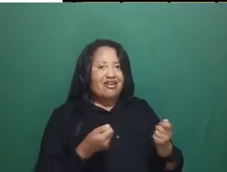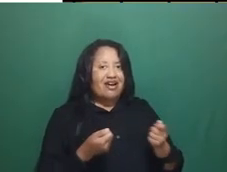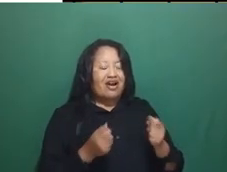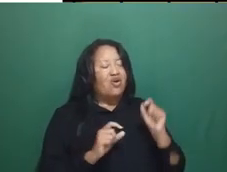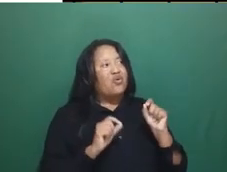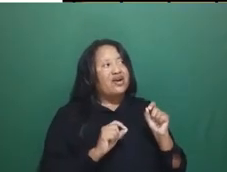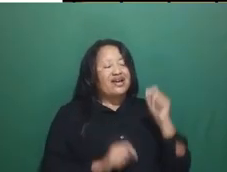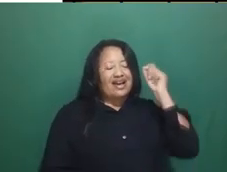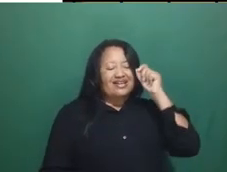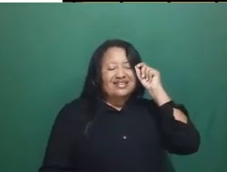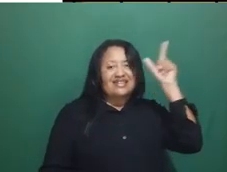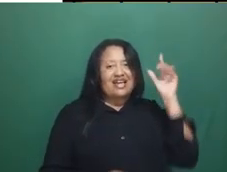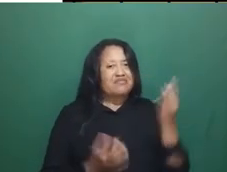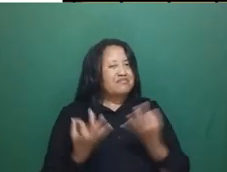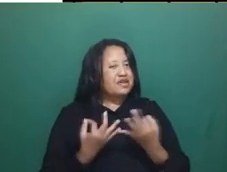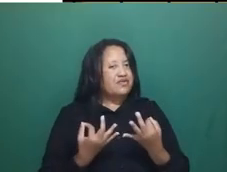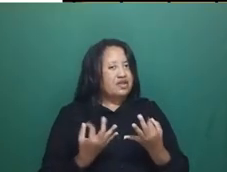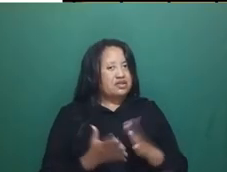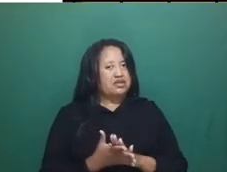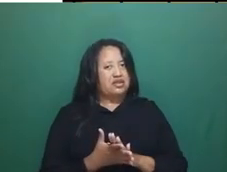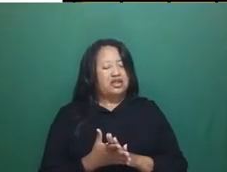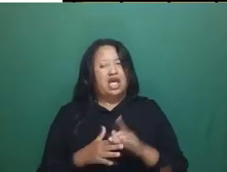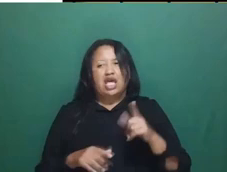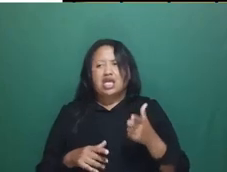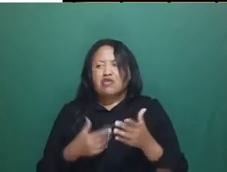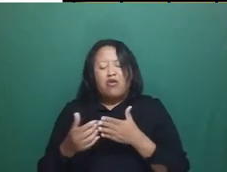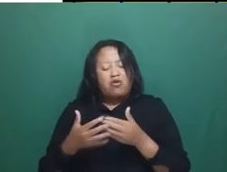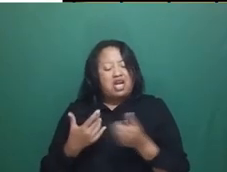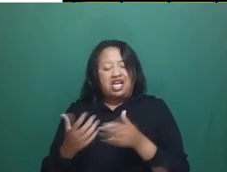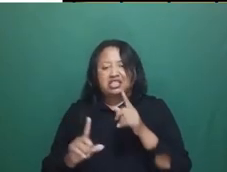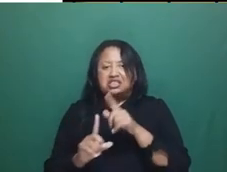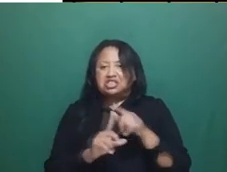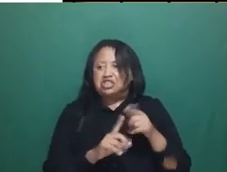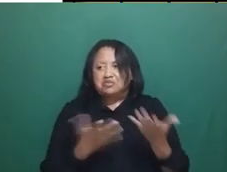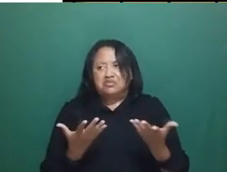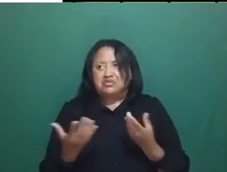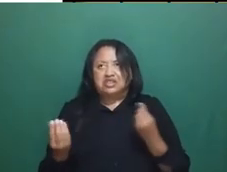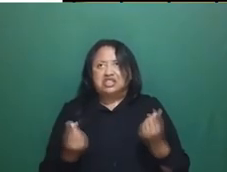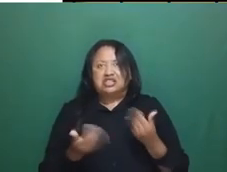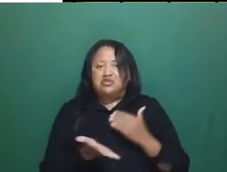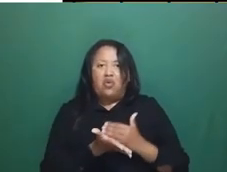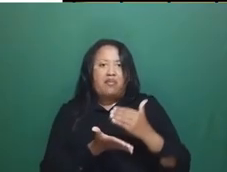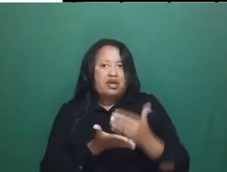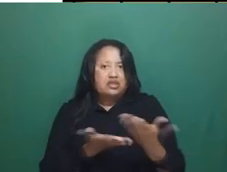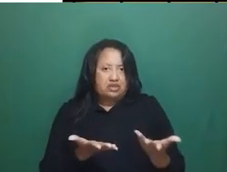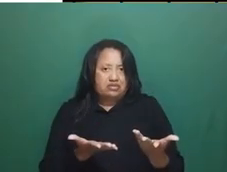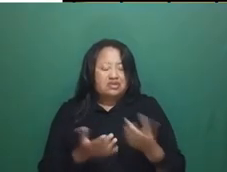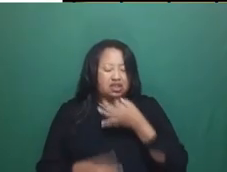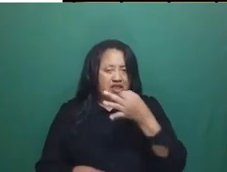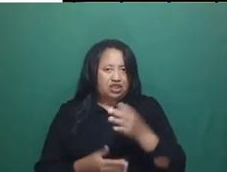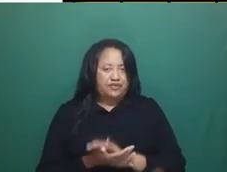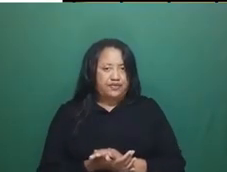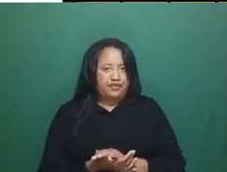acreditar Como o ideal né e Calam qualquer tipo de risco de vestígio de iniciativa de crítica